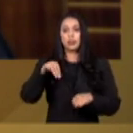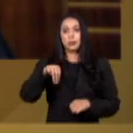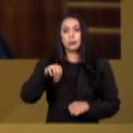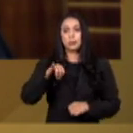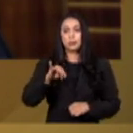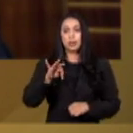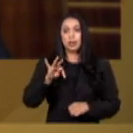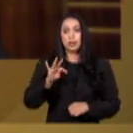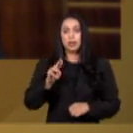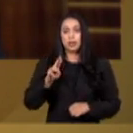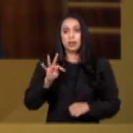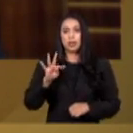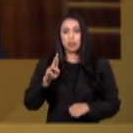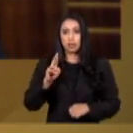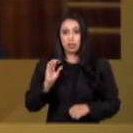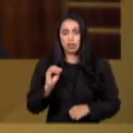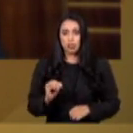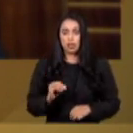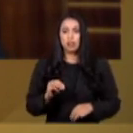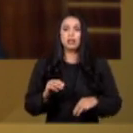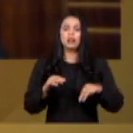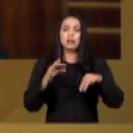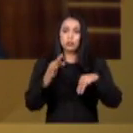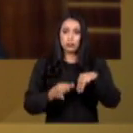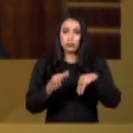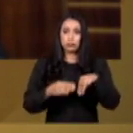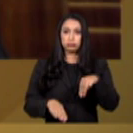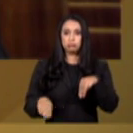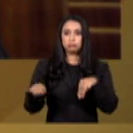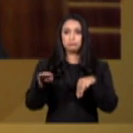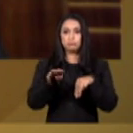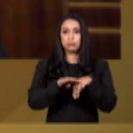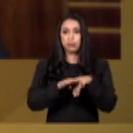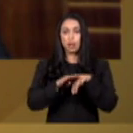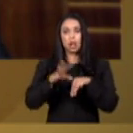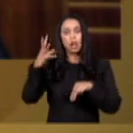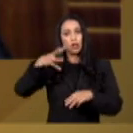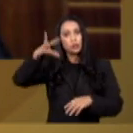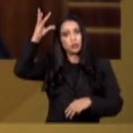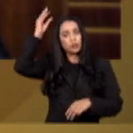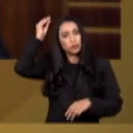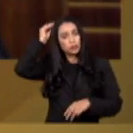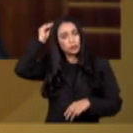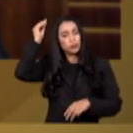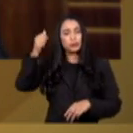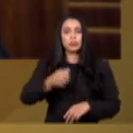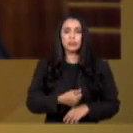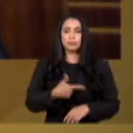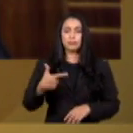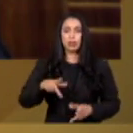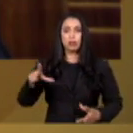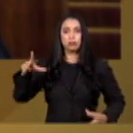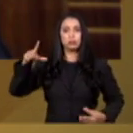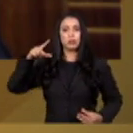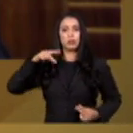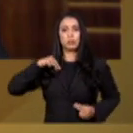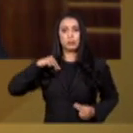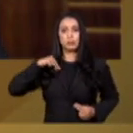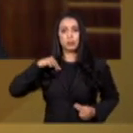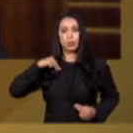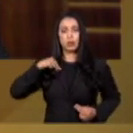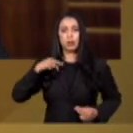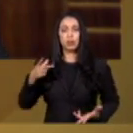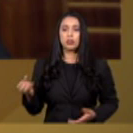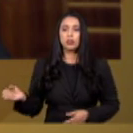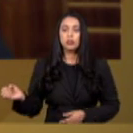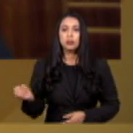rosa bíblia por essa o babosa eleição estaremos pensamentos maus